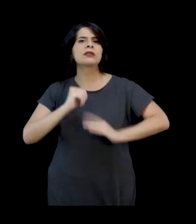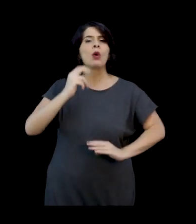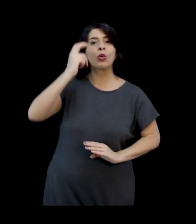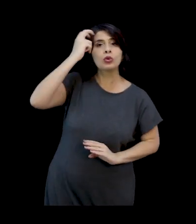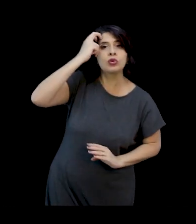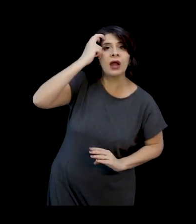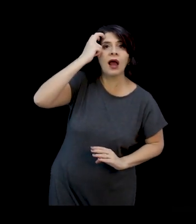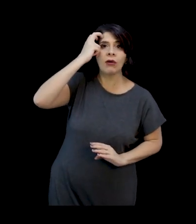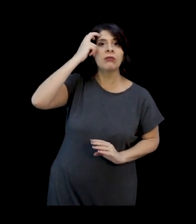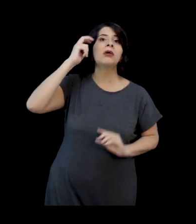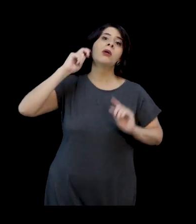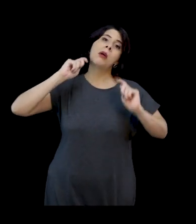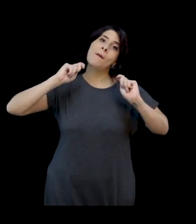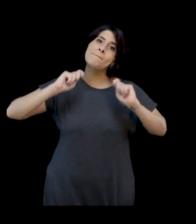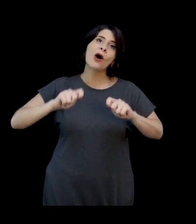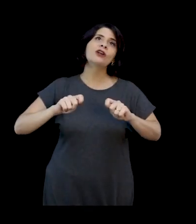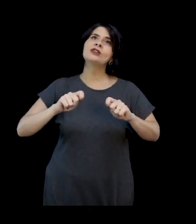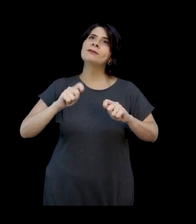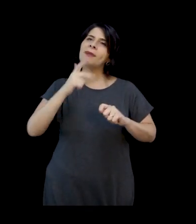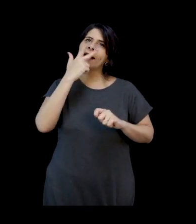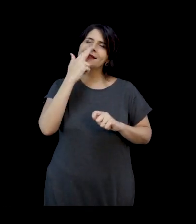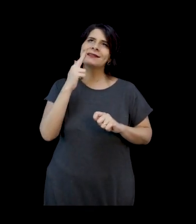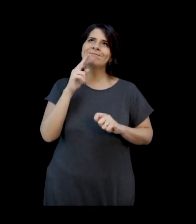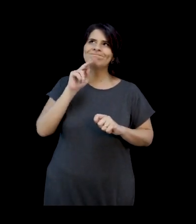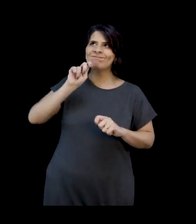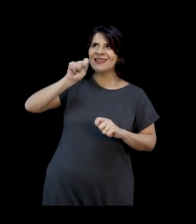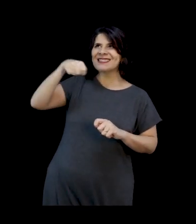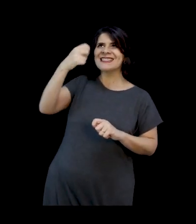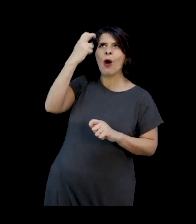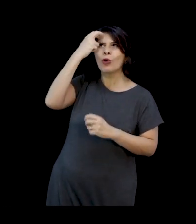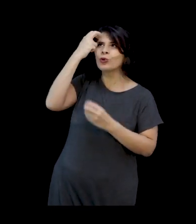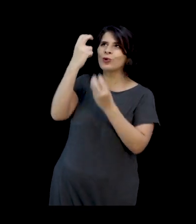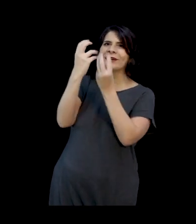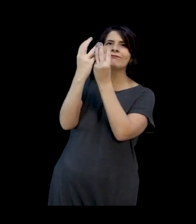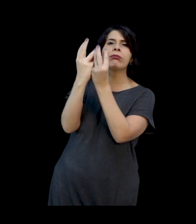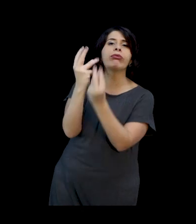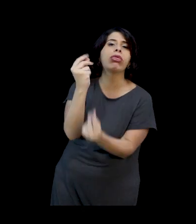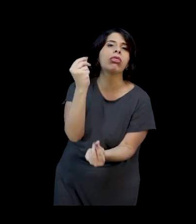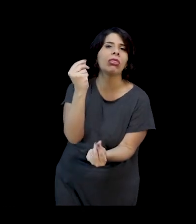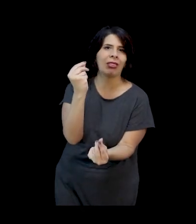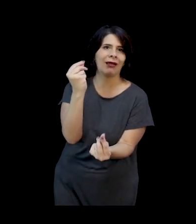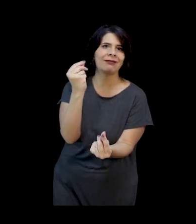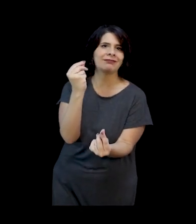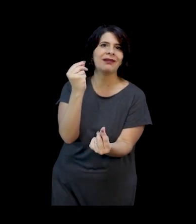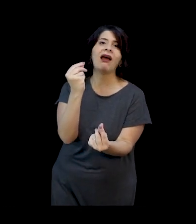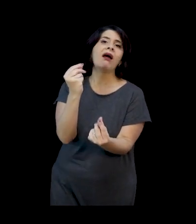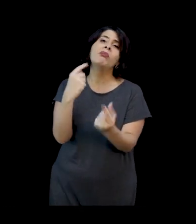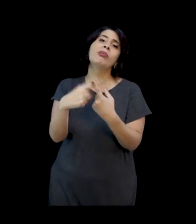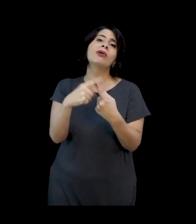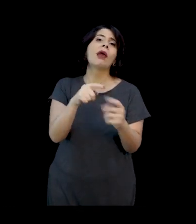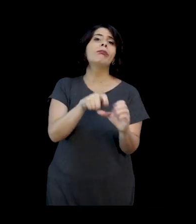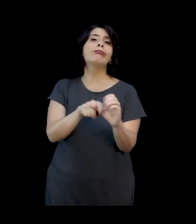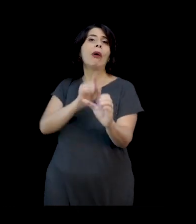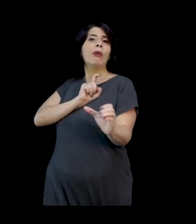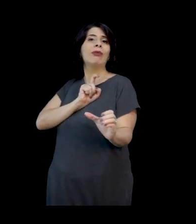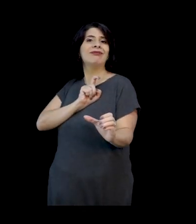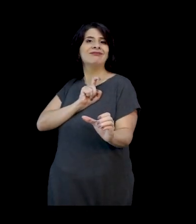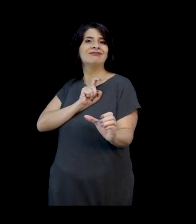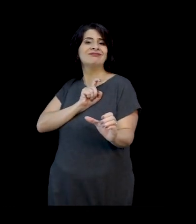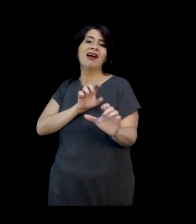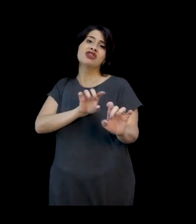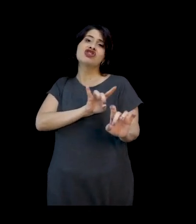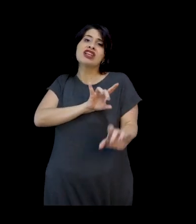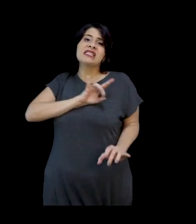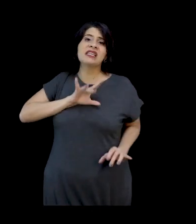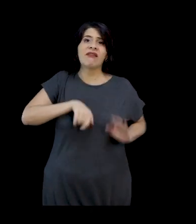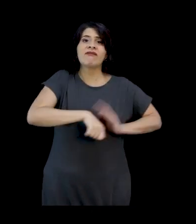a produção cultural pode se transformar em algo que não é mais cultural no sentido estrito, mas virou uma tecnologia independente, e daí